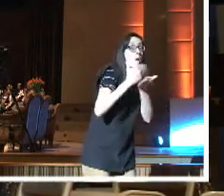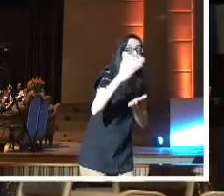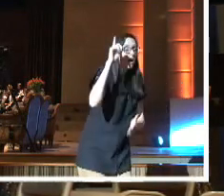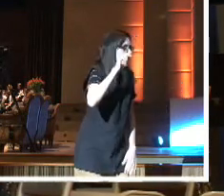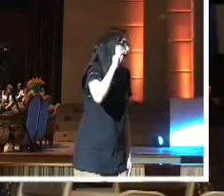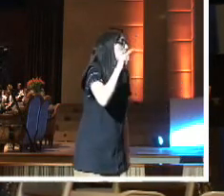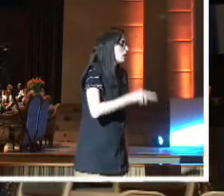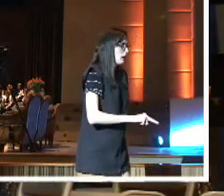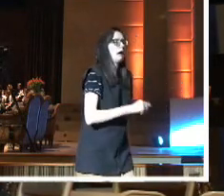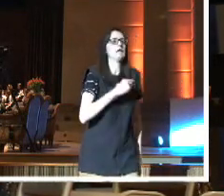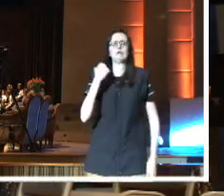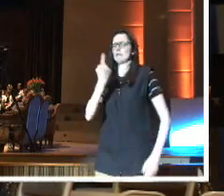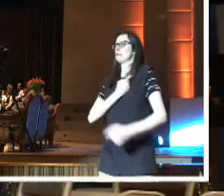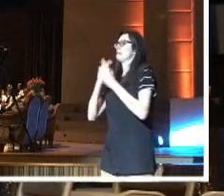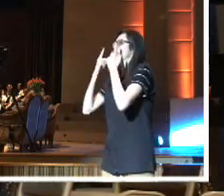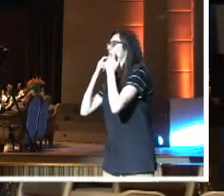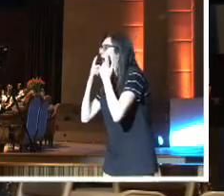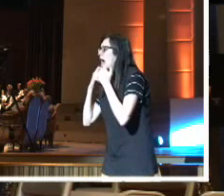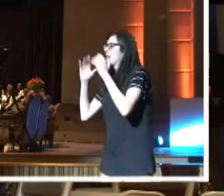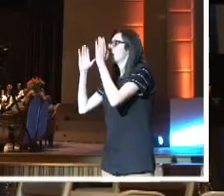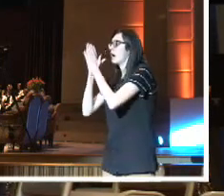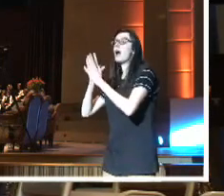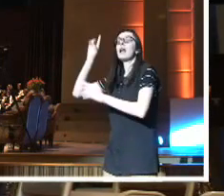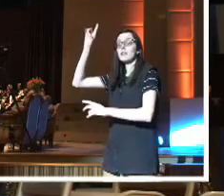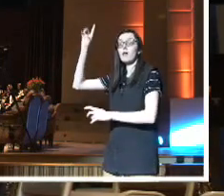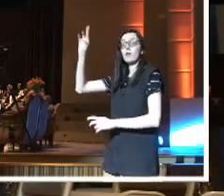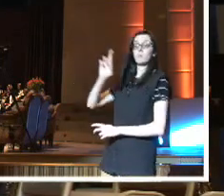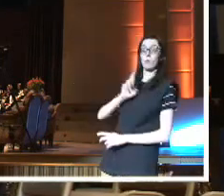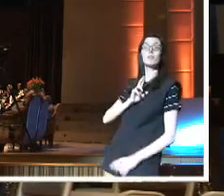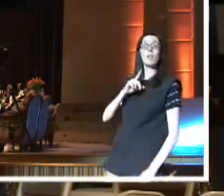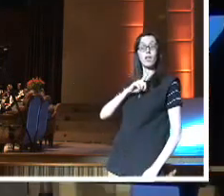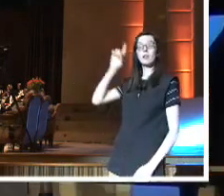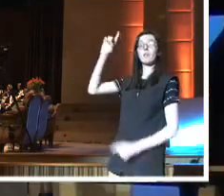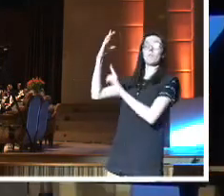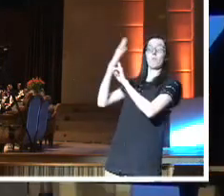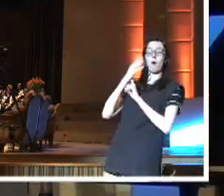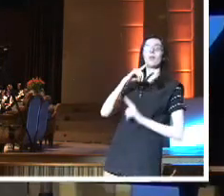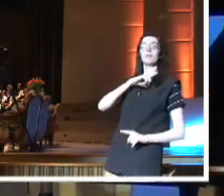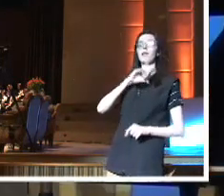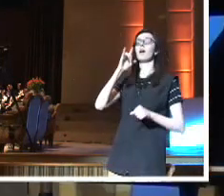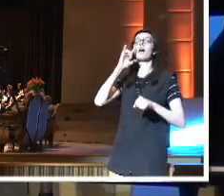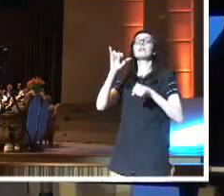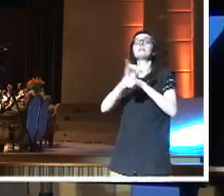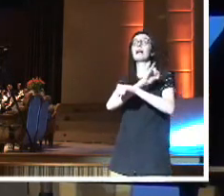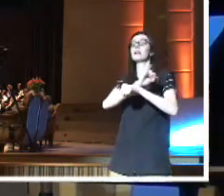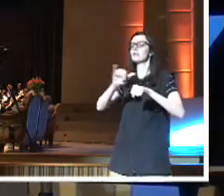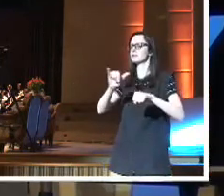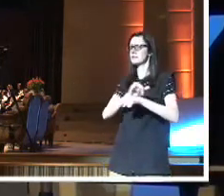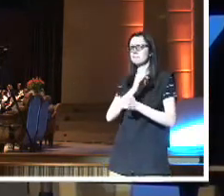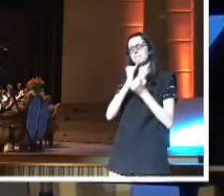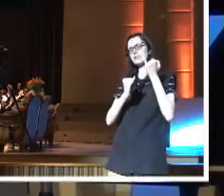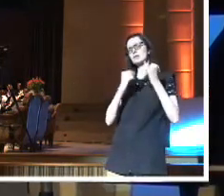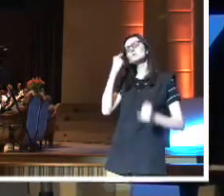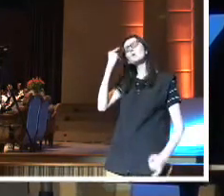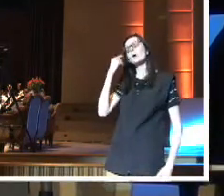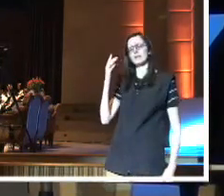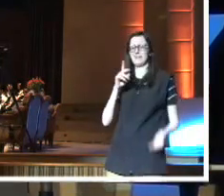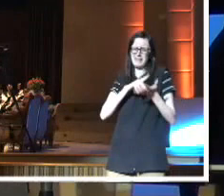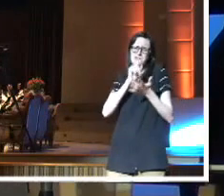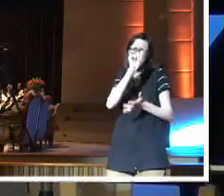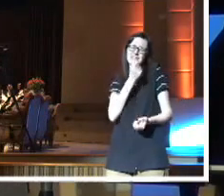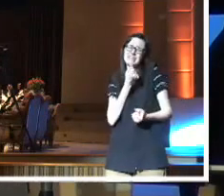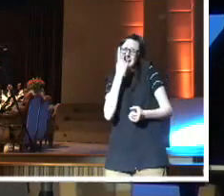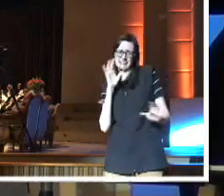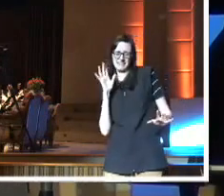a gente chora na presença de Deus, Deus se revela a nós. E Deus deu uma estratégia muito doida, muito estranha